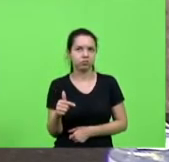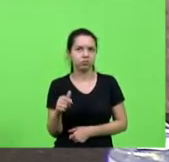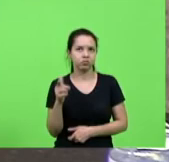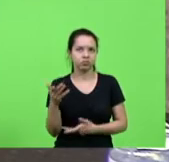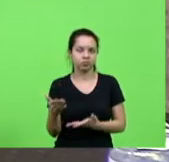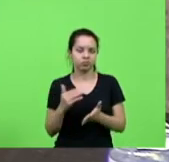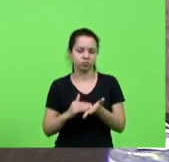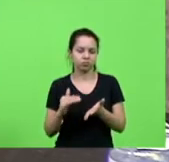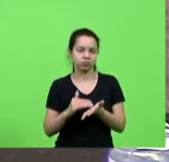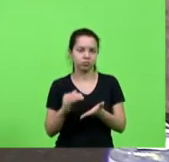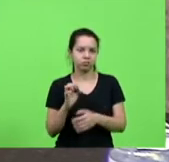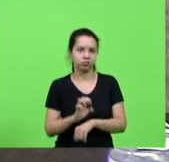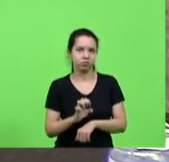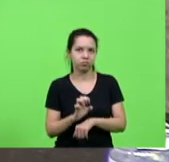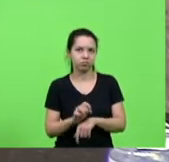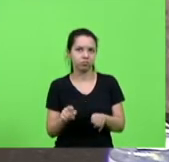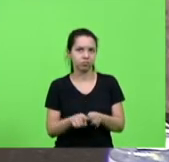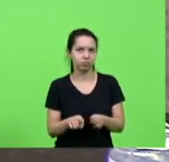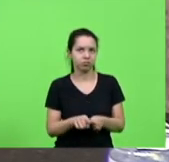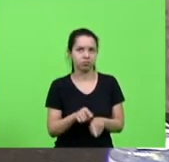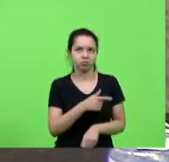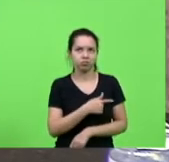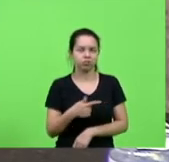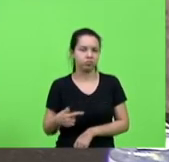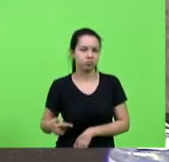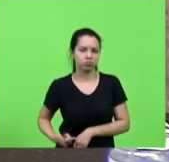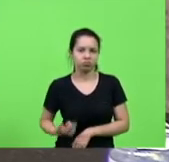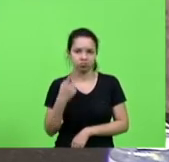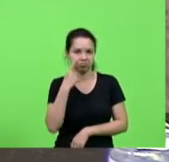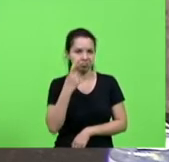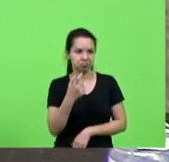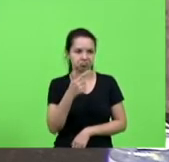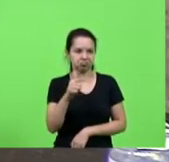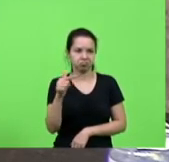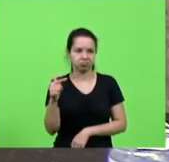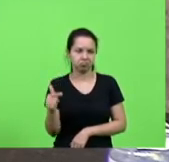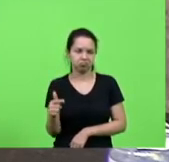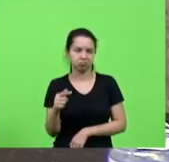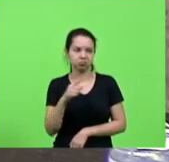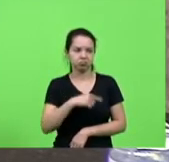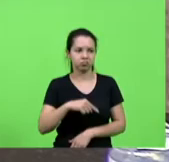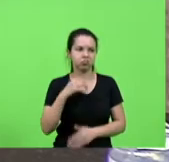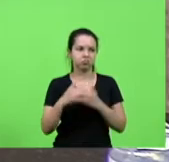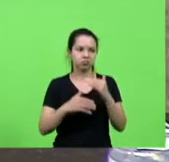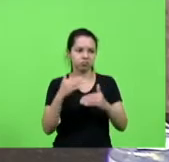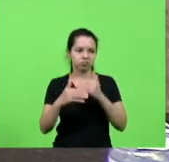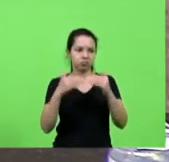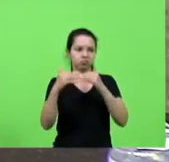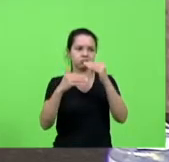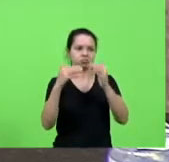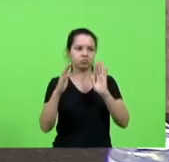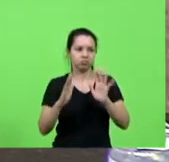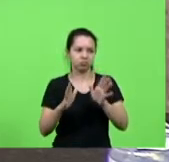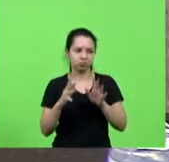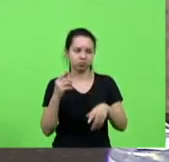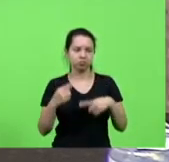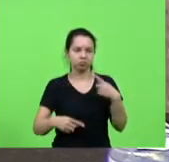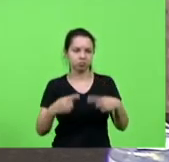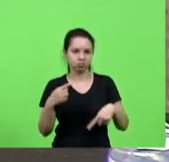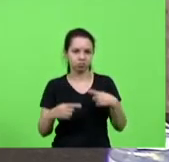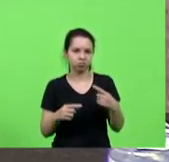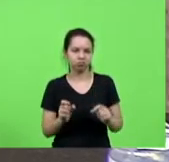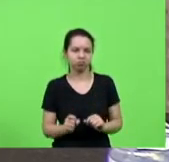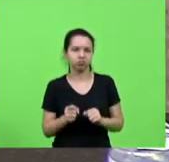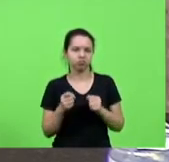de Estado, nem por parte do governo. Tínhamos já avançado bastante, um debate intenso com